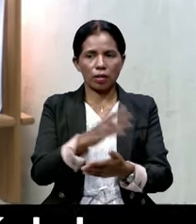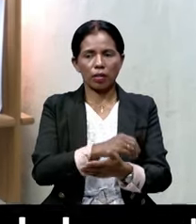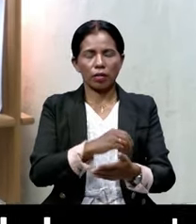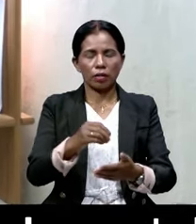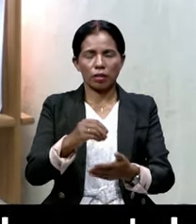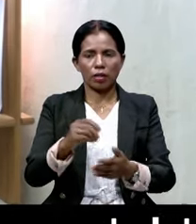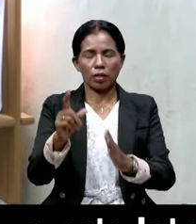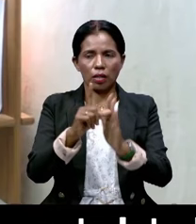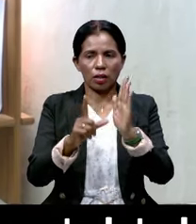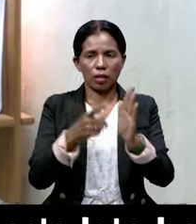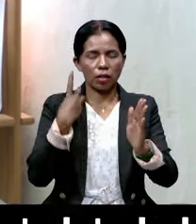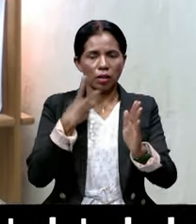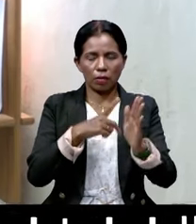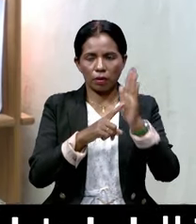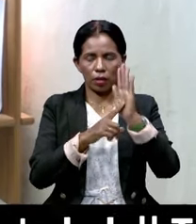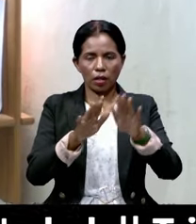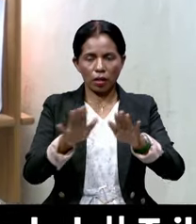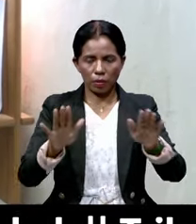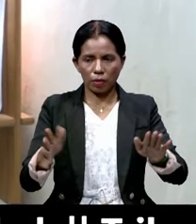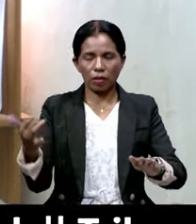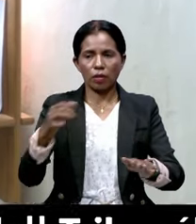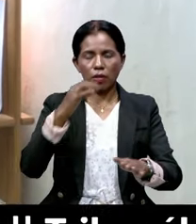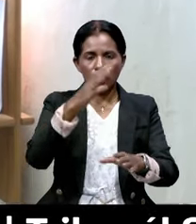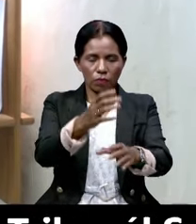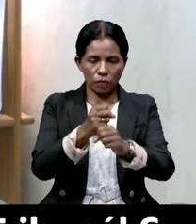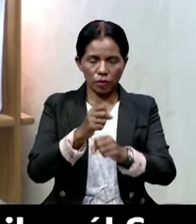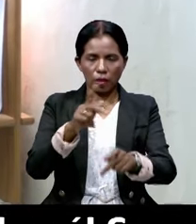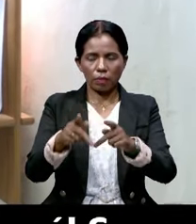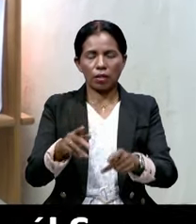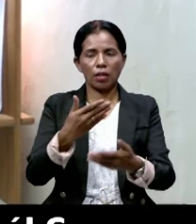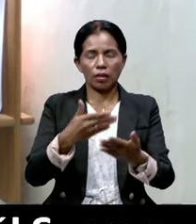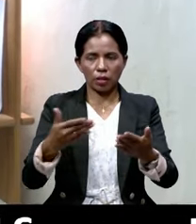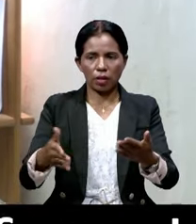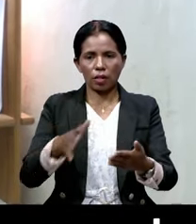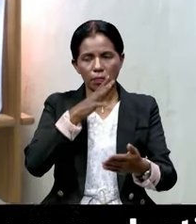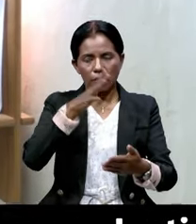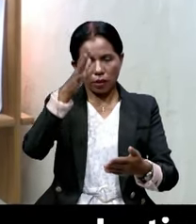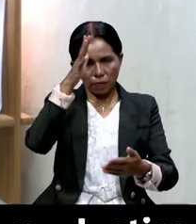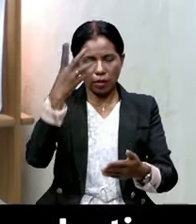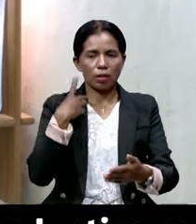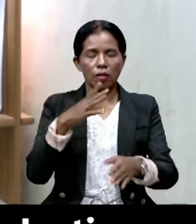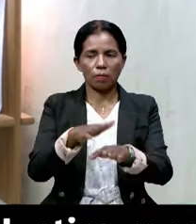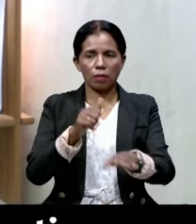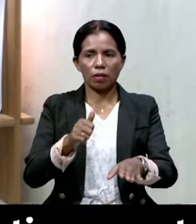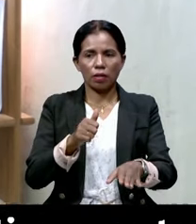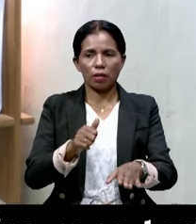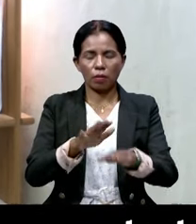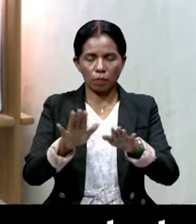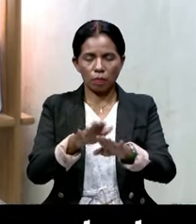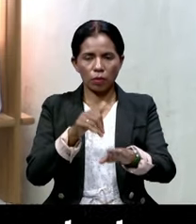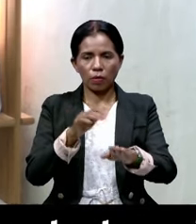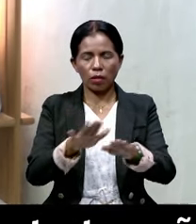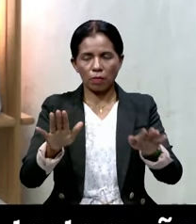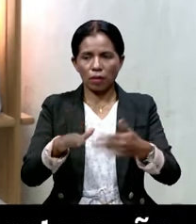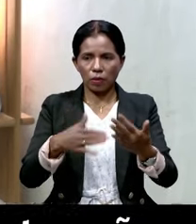concreta, nebe a minha assore, né? Que a clavar xira, bafo, tem uma sessão, e na ama, pode nebe de bolo, mané, e tá bolo lavar xira,